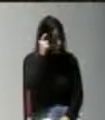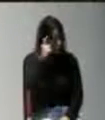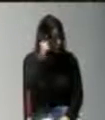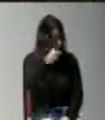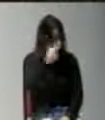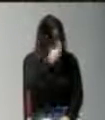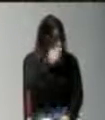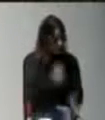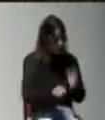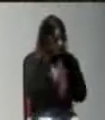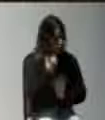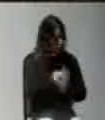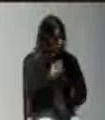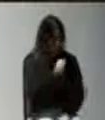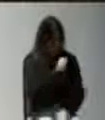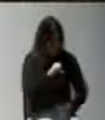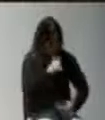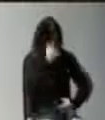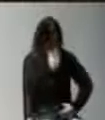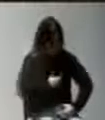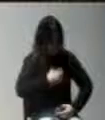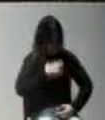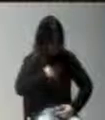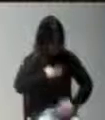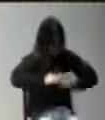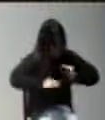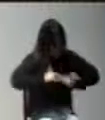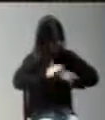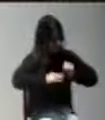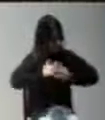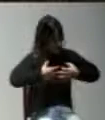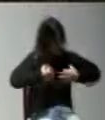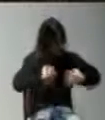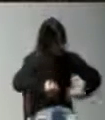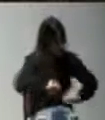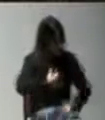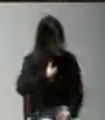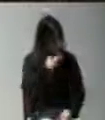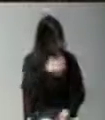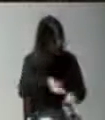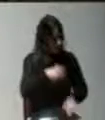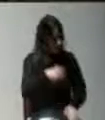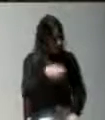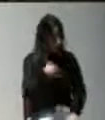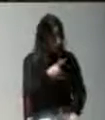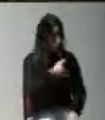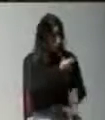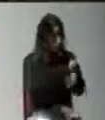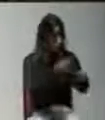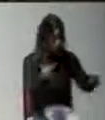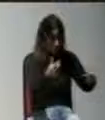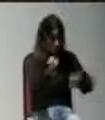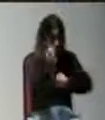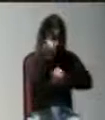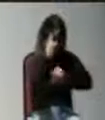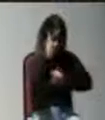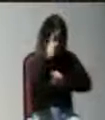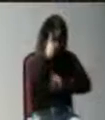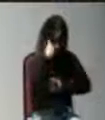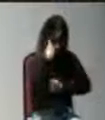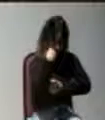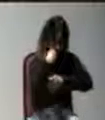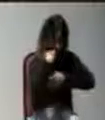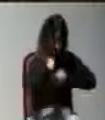si mesmo, narrar a si, afirmar-se, por vezes diante de um estado de coisas que nos oprime tão